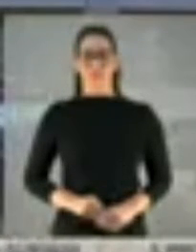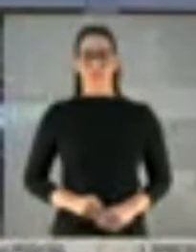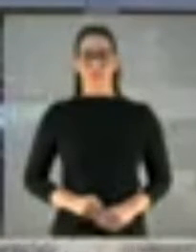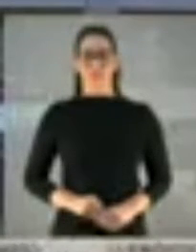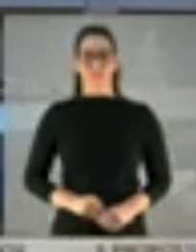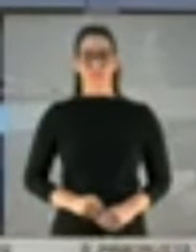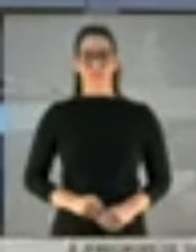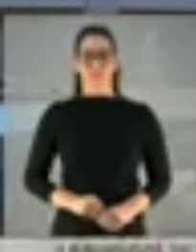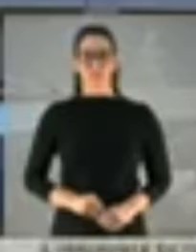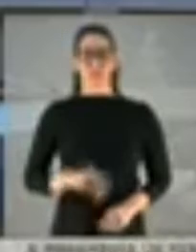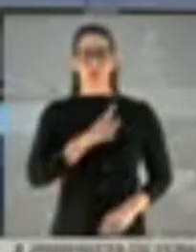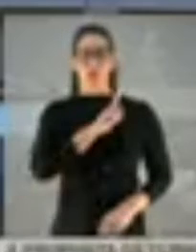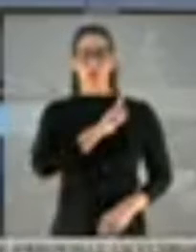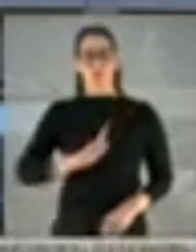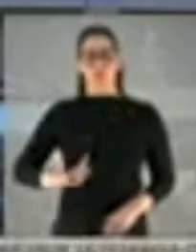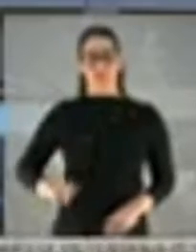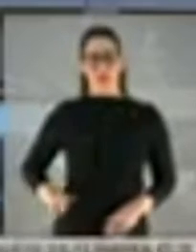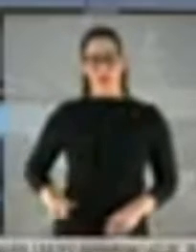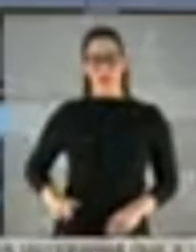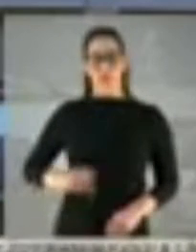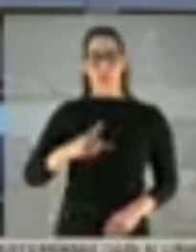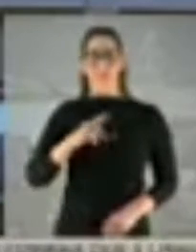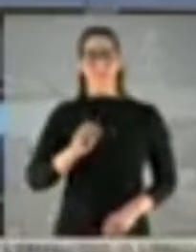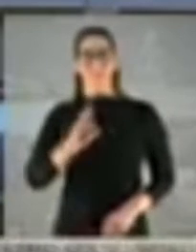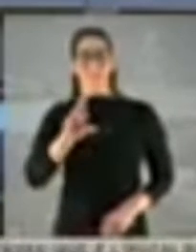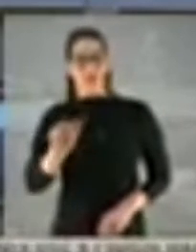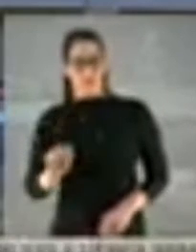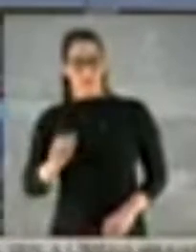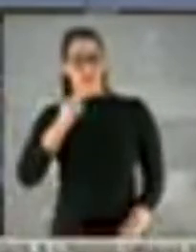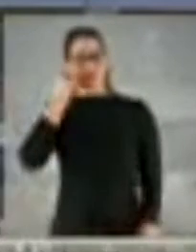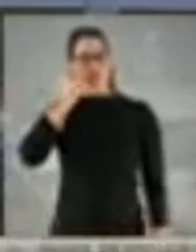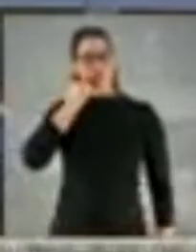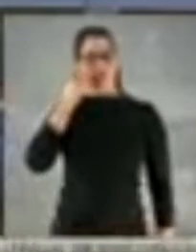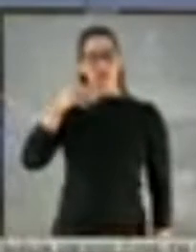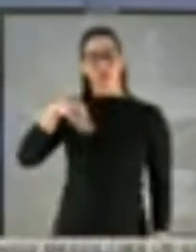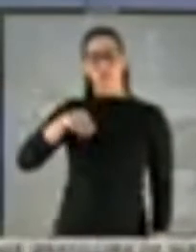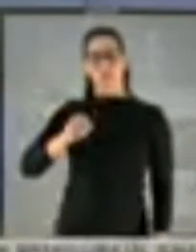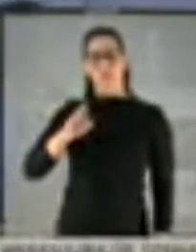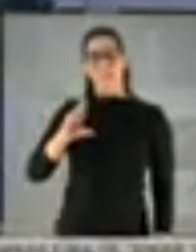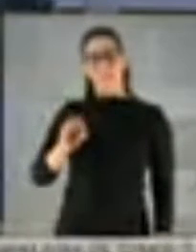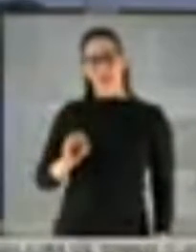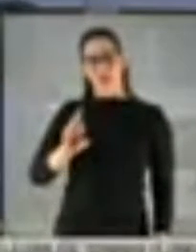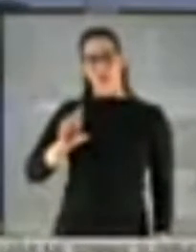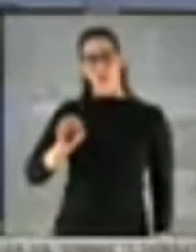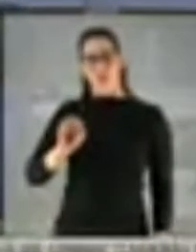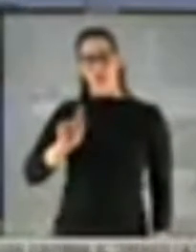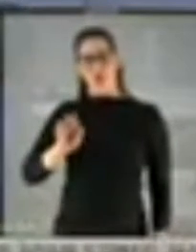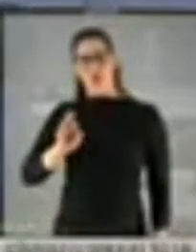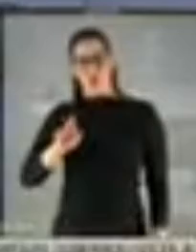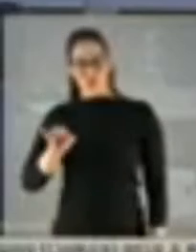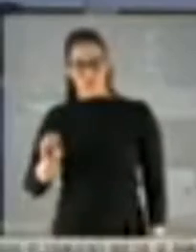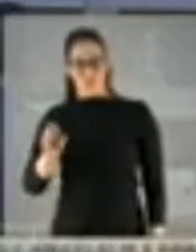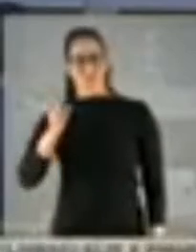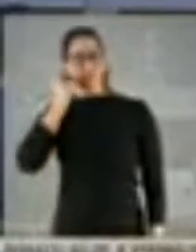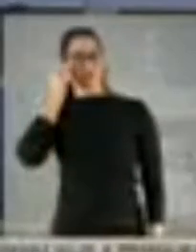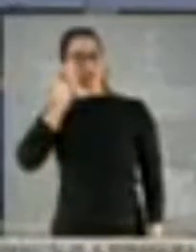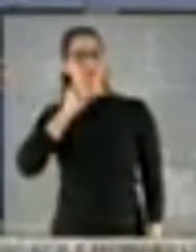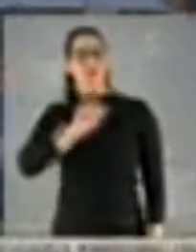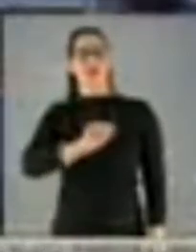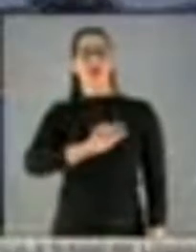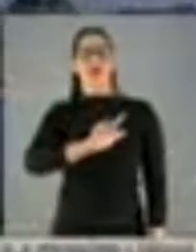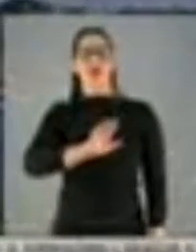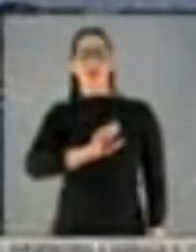Governador do Pará, Helder Barbalho. Senador Marco Rogério, 202. Senador Alessandro